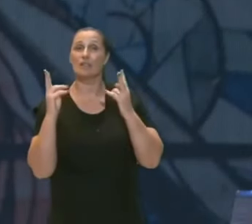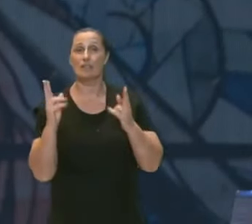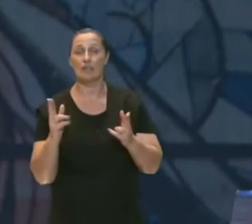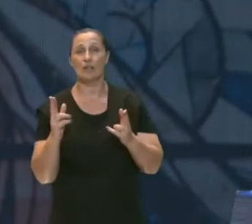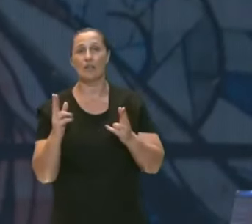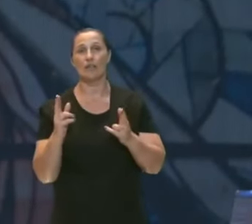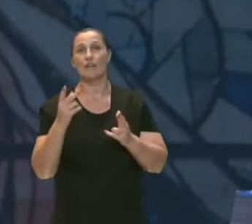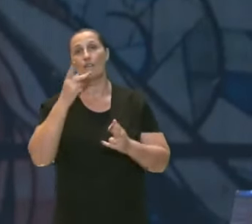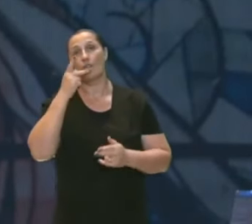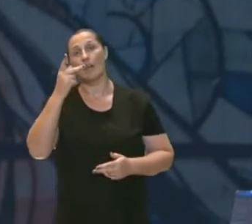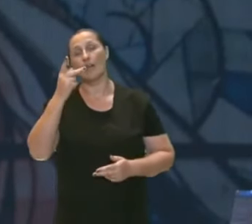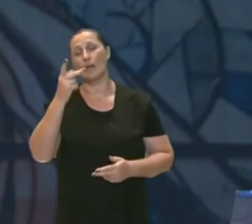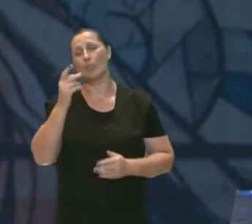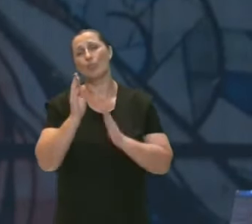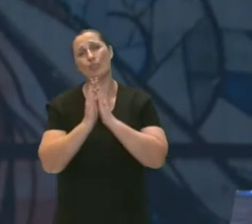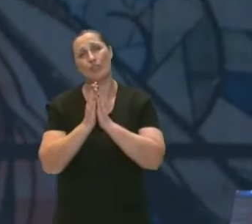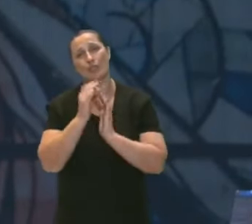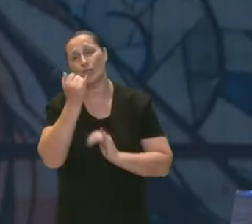perdoa.